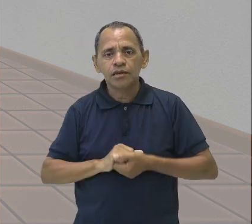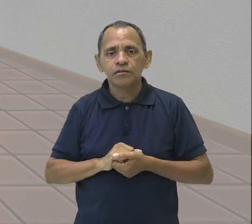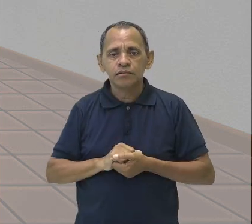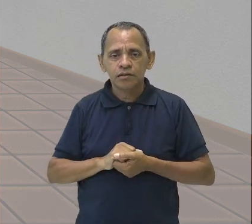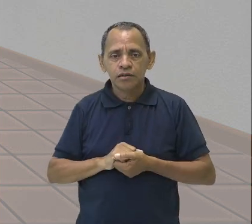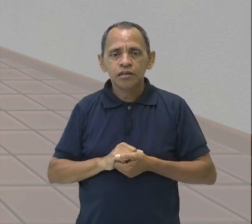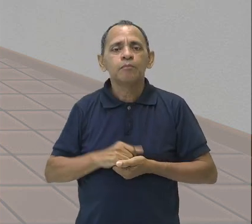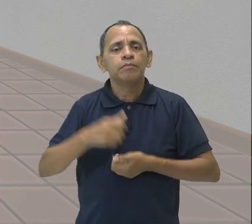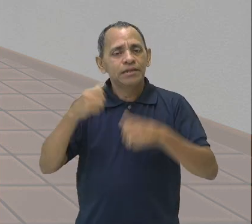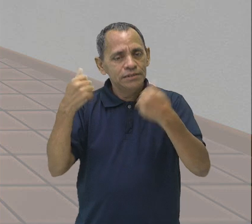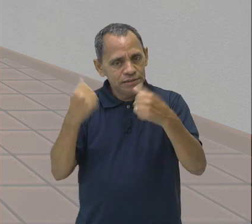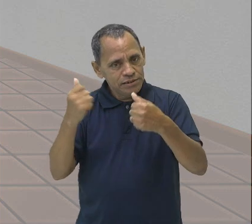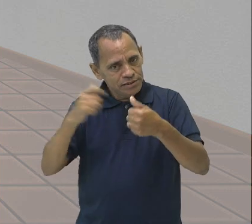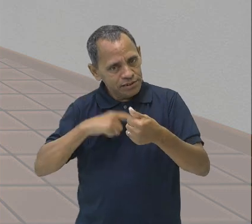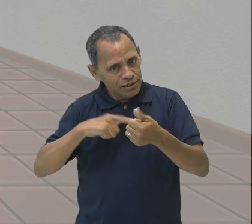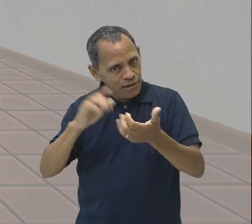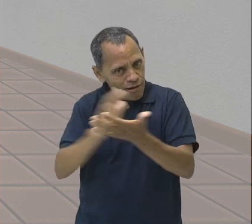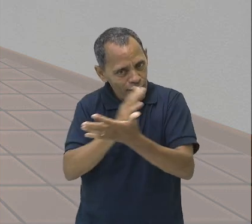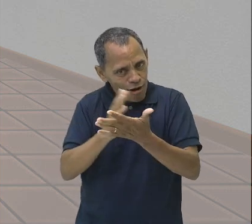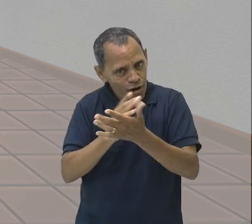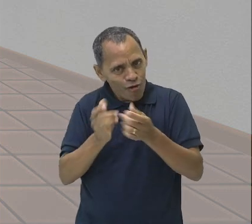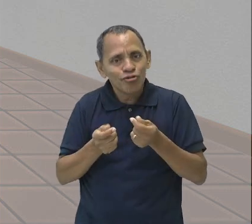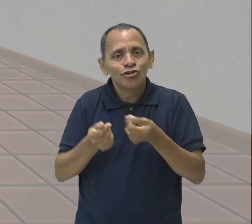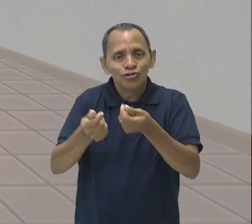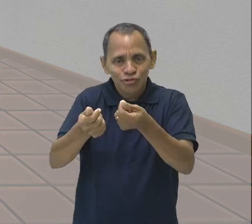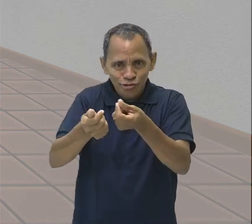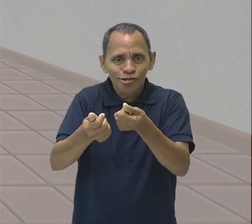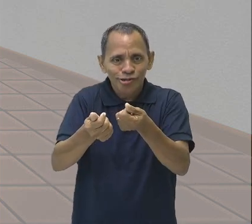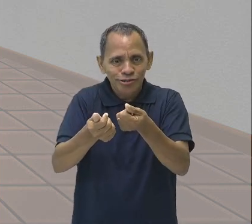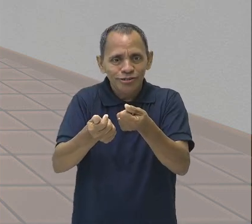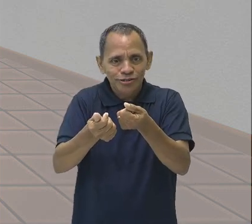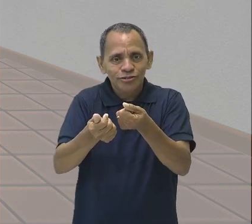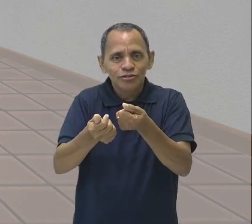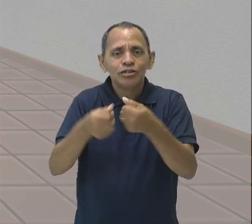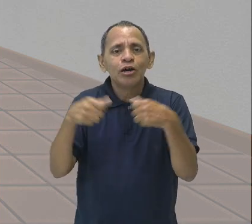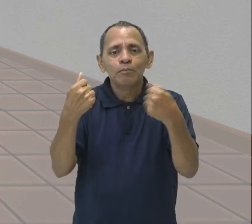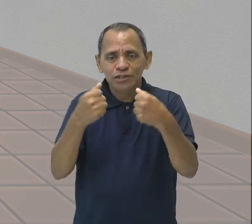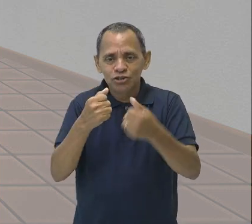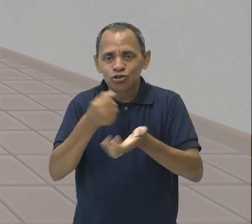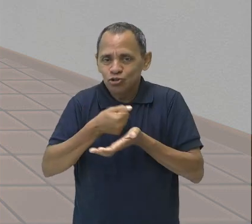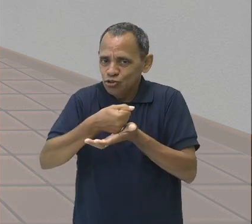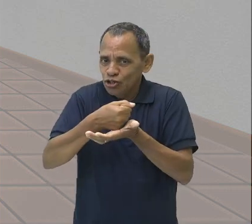né? Acho que eu também preciso de ajuda com relação a dinheiro para abrir um negócio, hein?